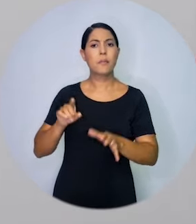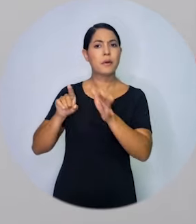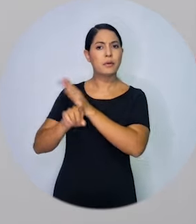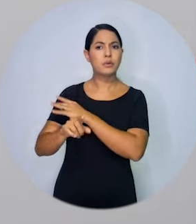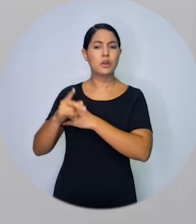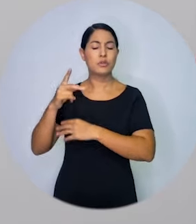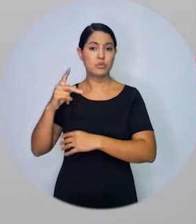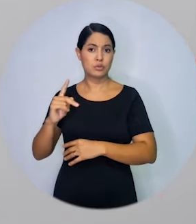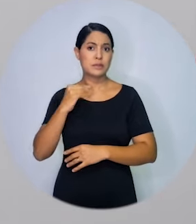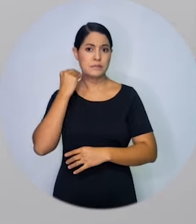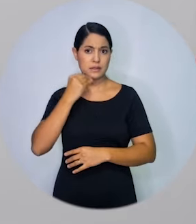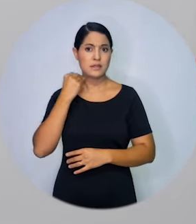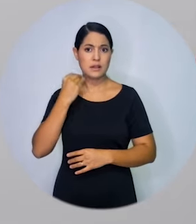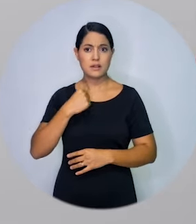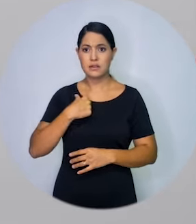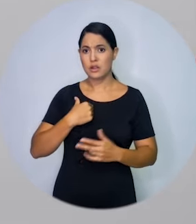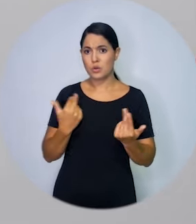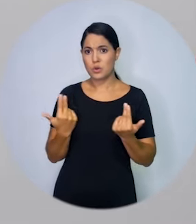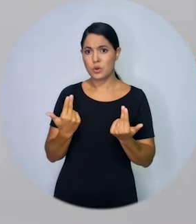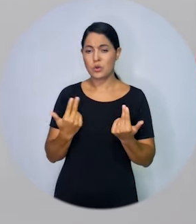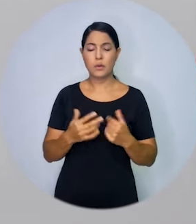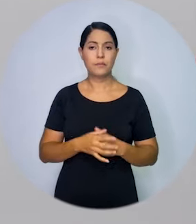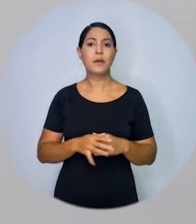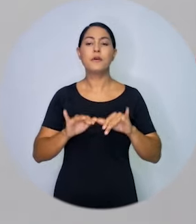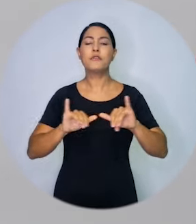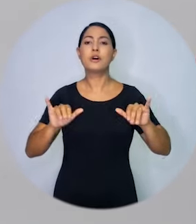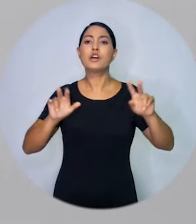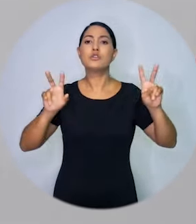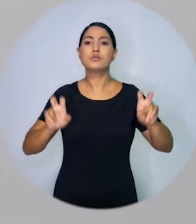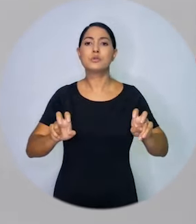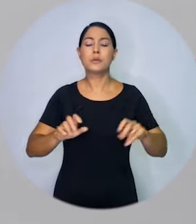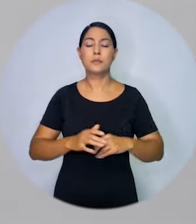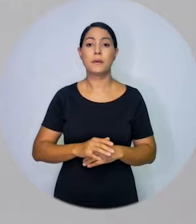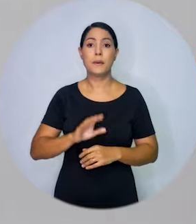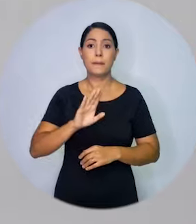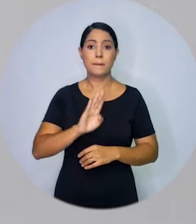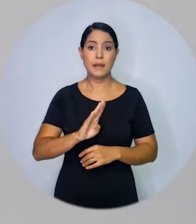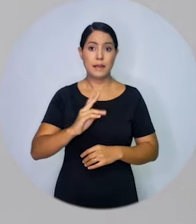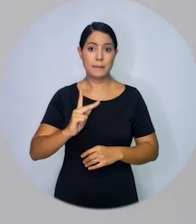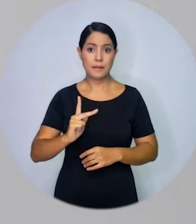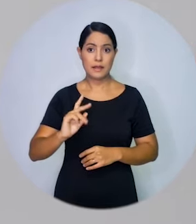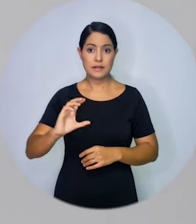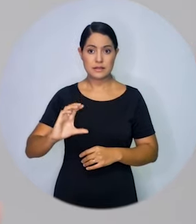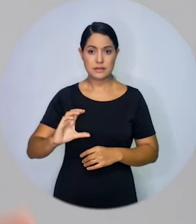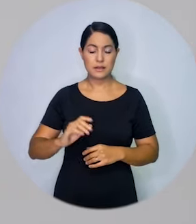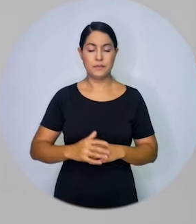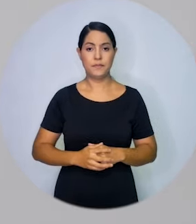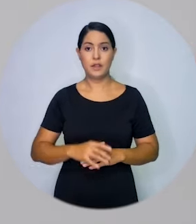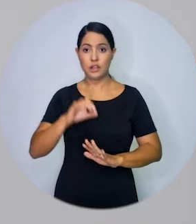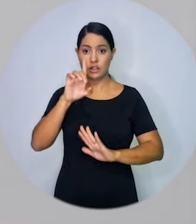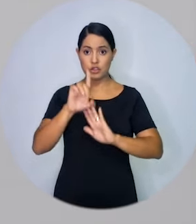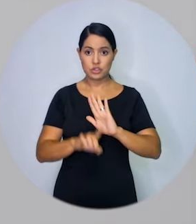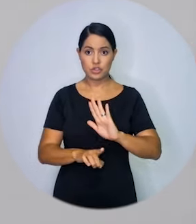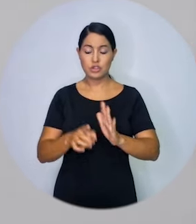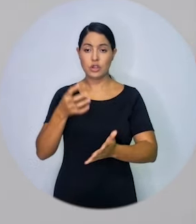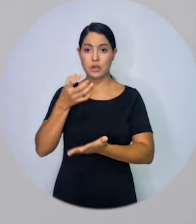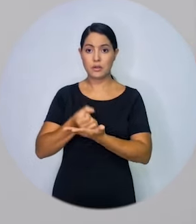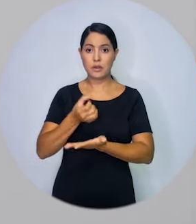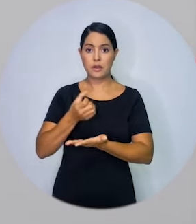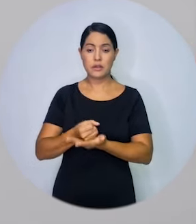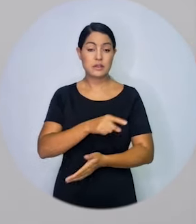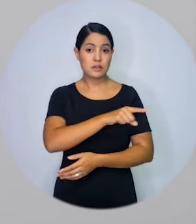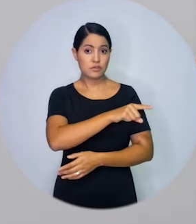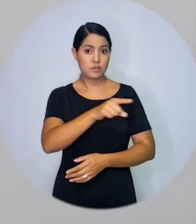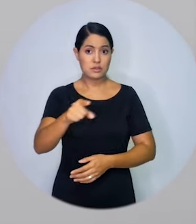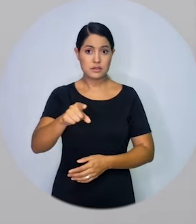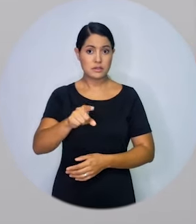senhora é especialista, que eu também sou, que é sobre benefício de prestação continuada. Se você não é advogado, está assistindo